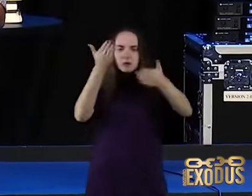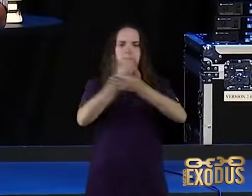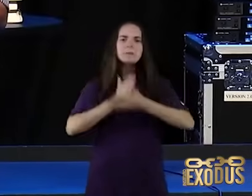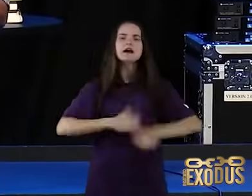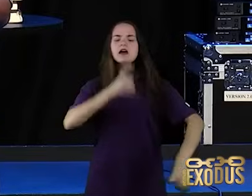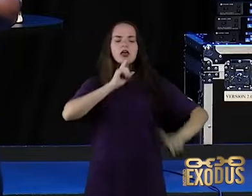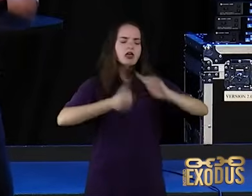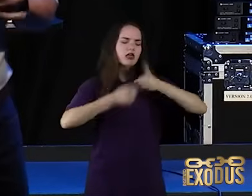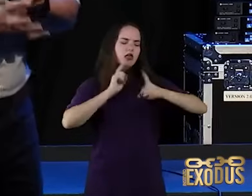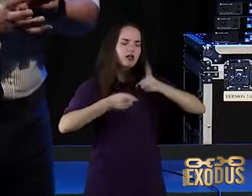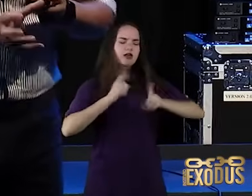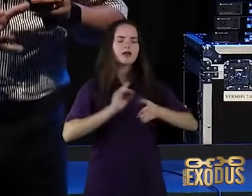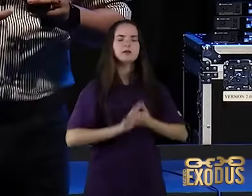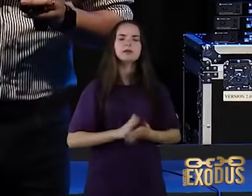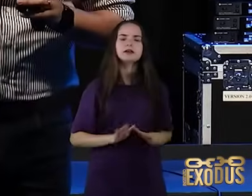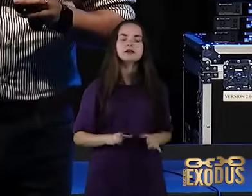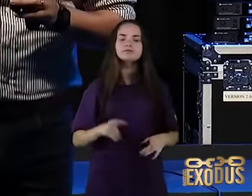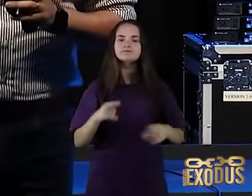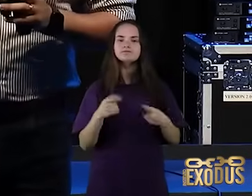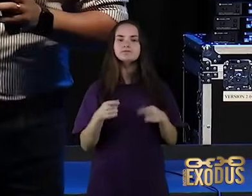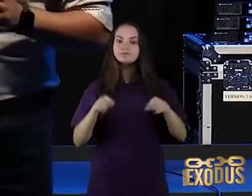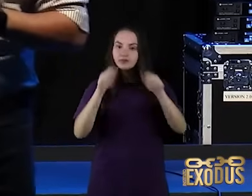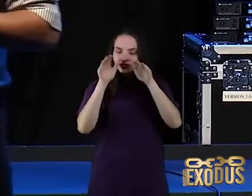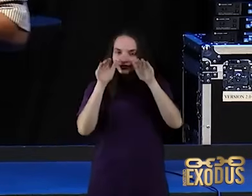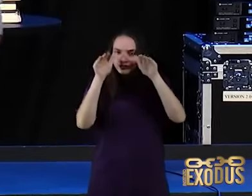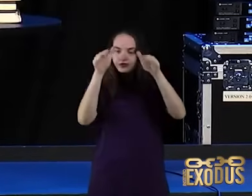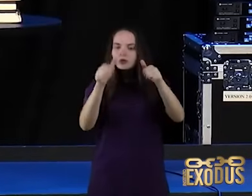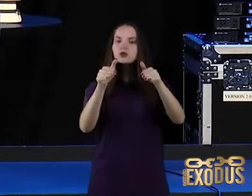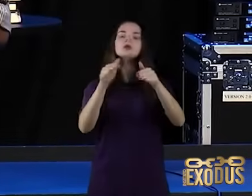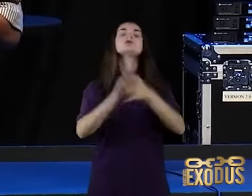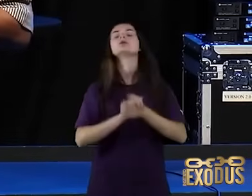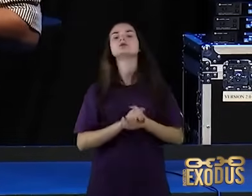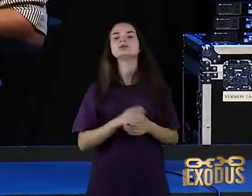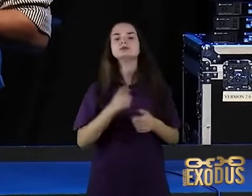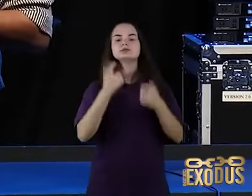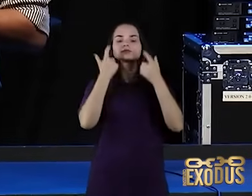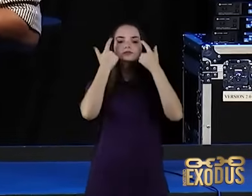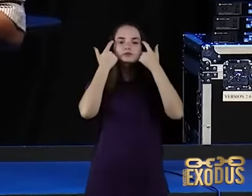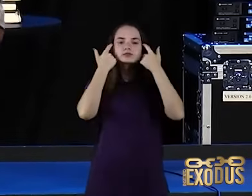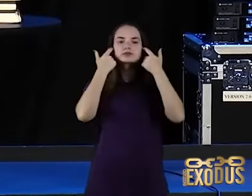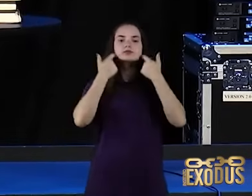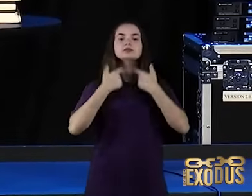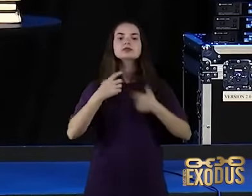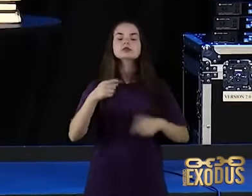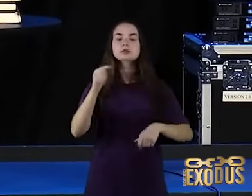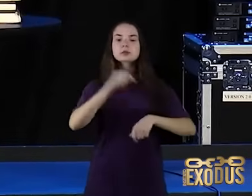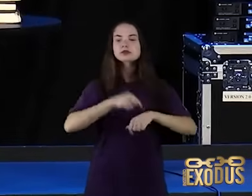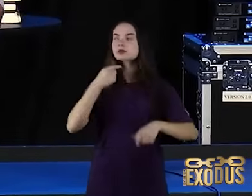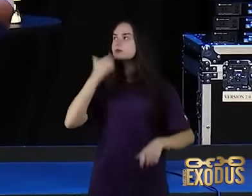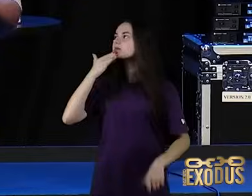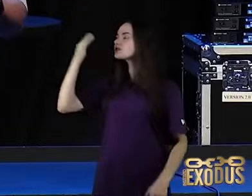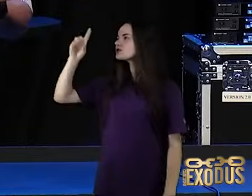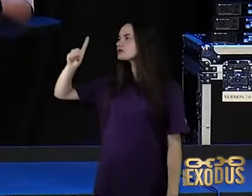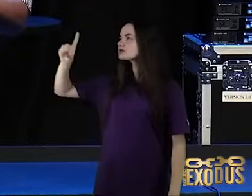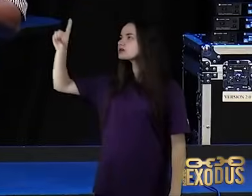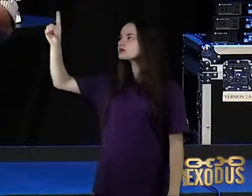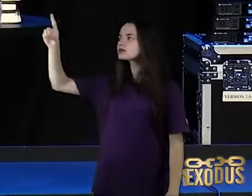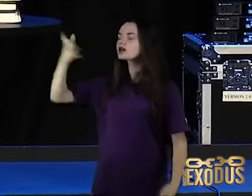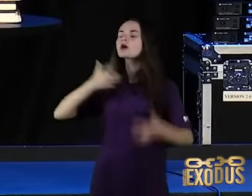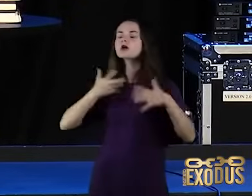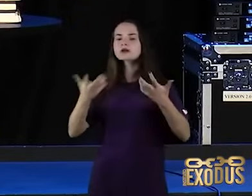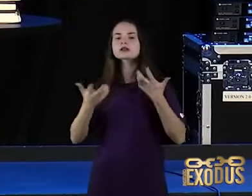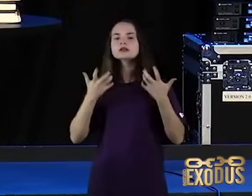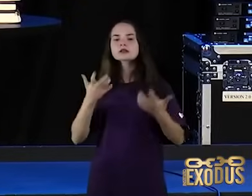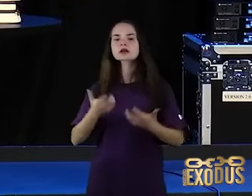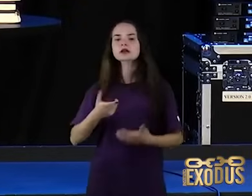foco que que você faz gente quando eu pedi para Deus Deus eu quero eu quero ser um pastor